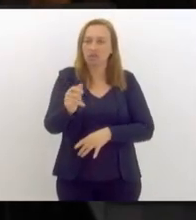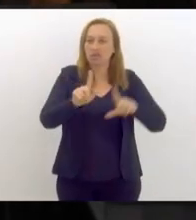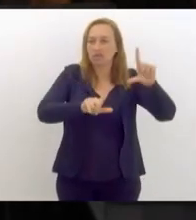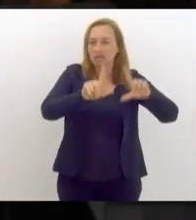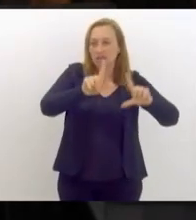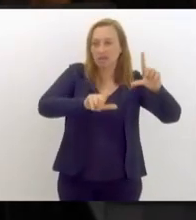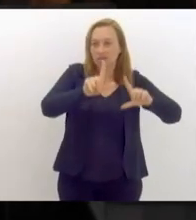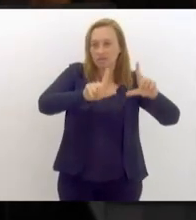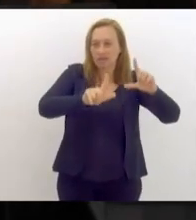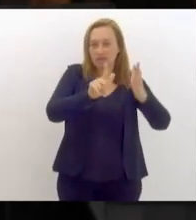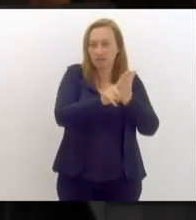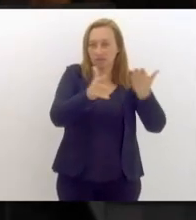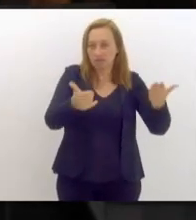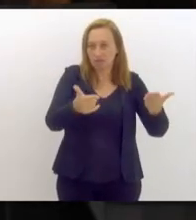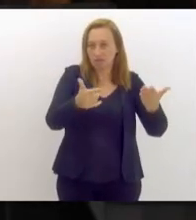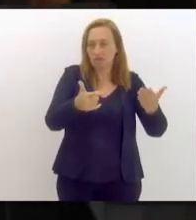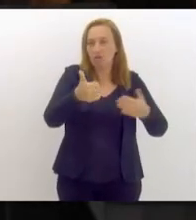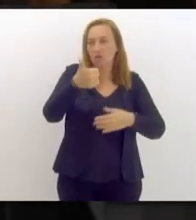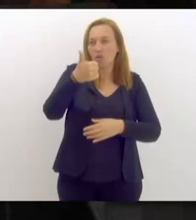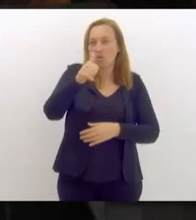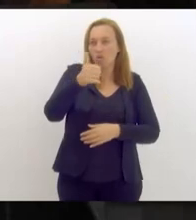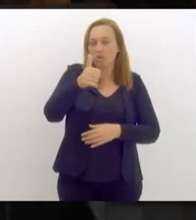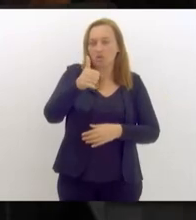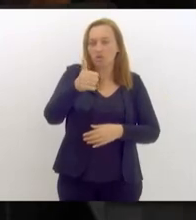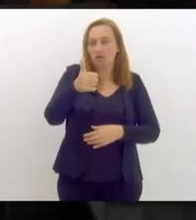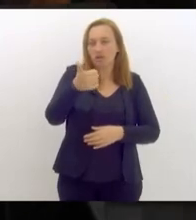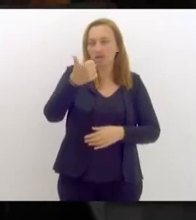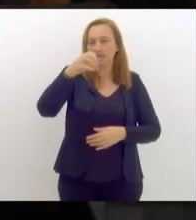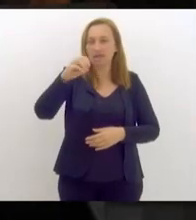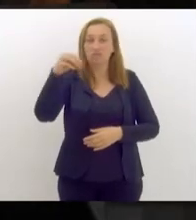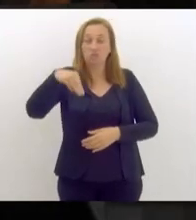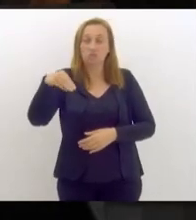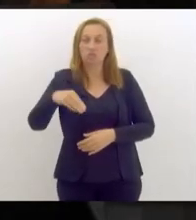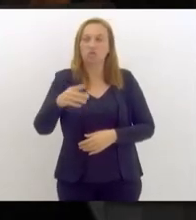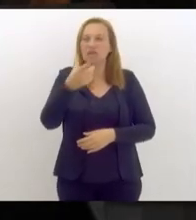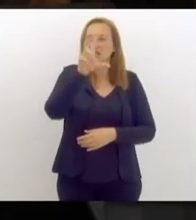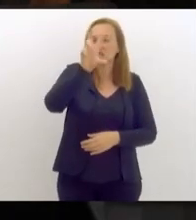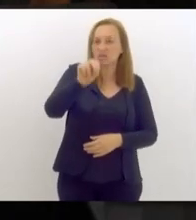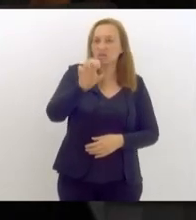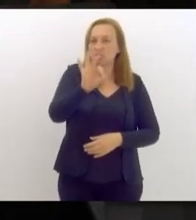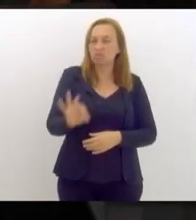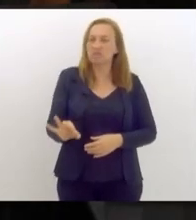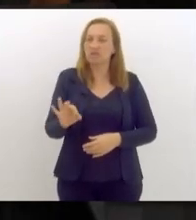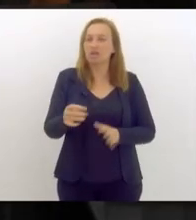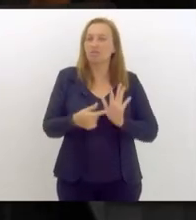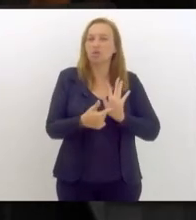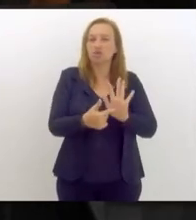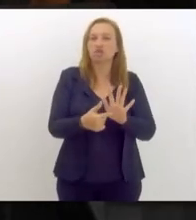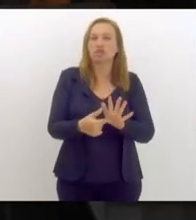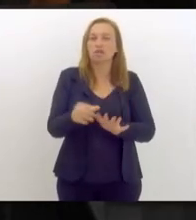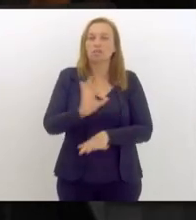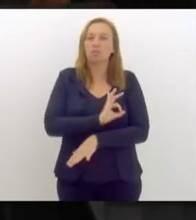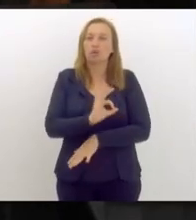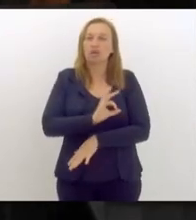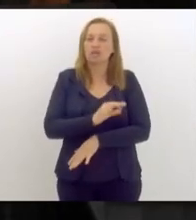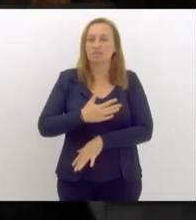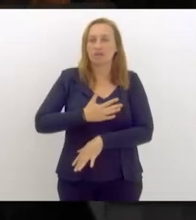e 10 minutos talvez 50% dele foi mostrando a polícia militar